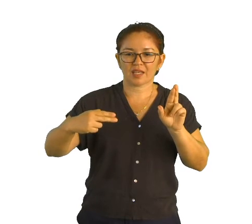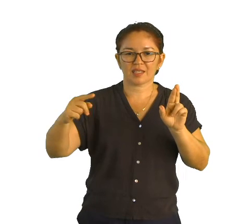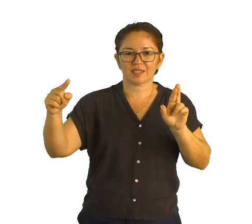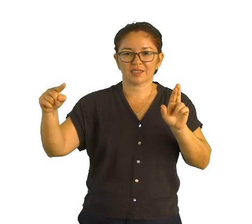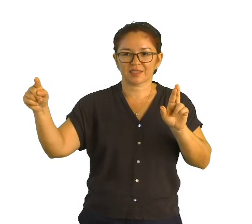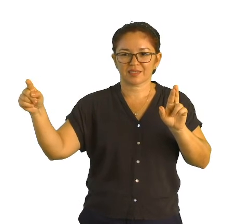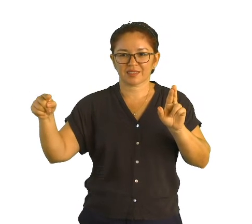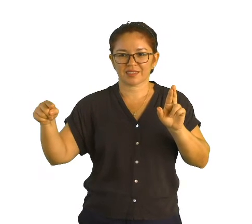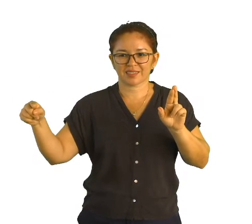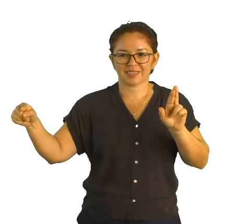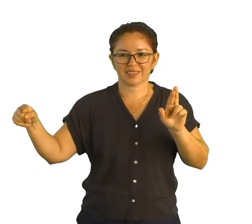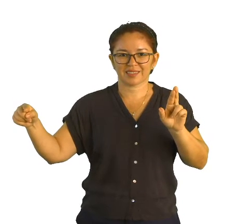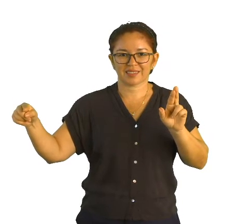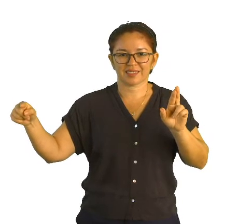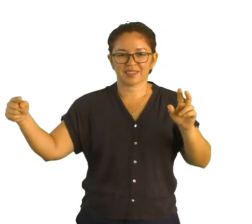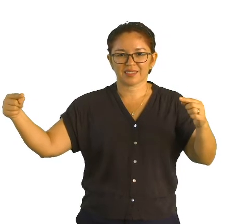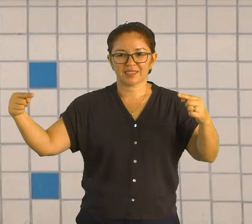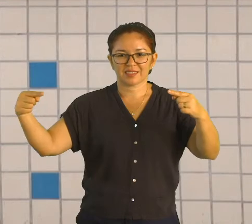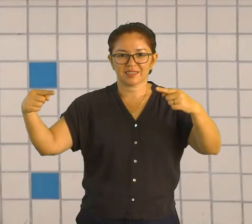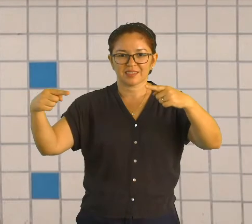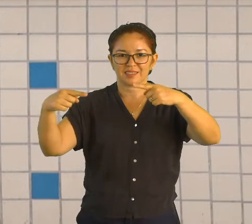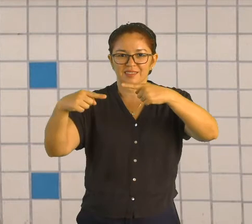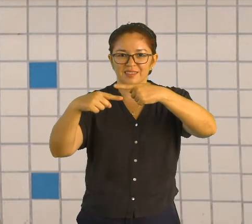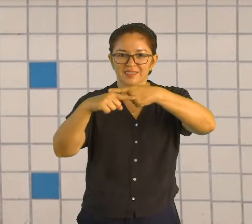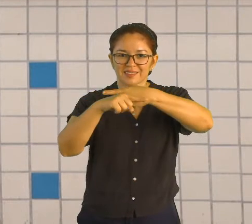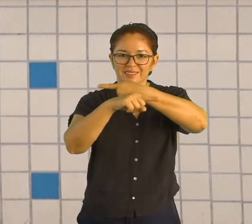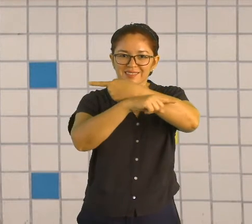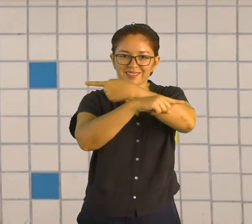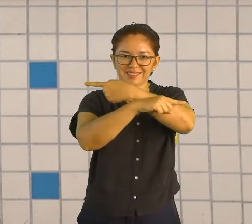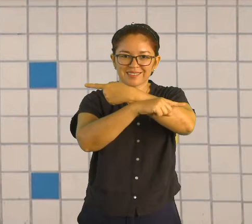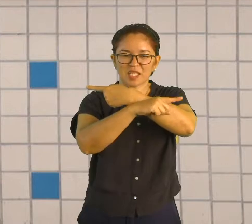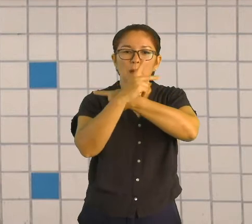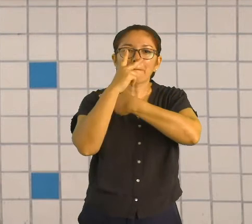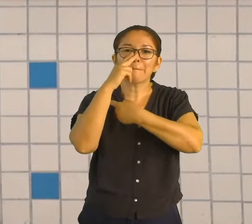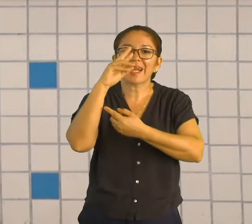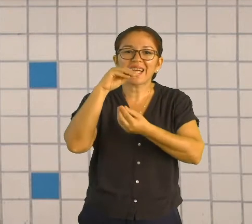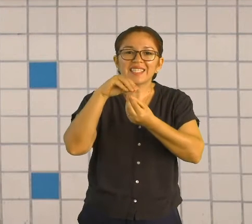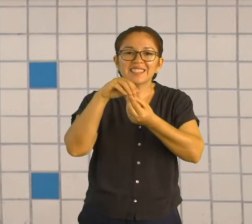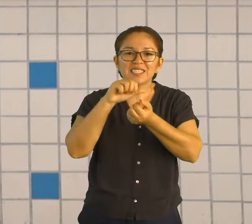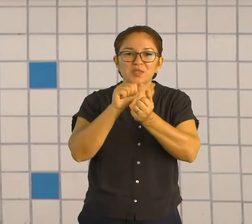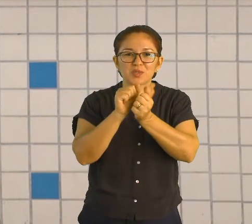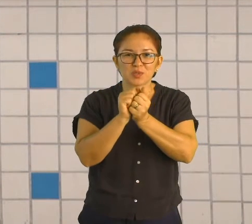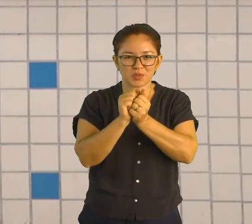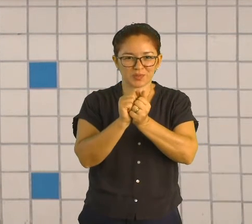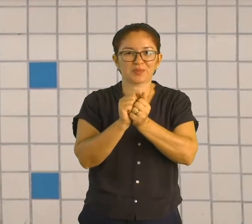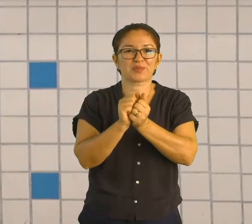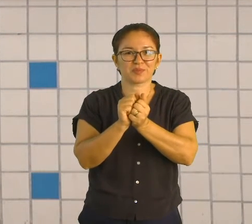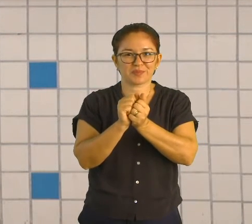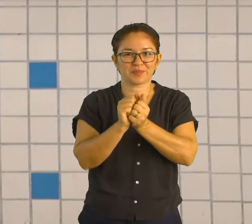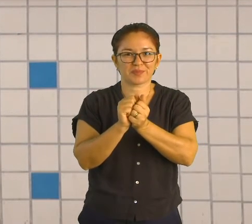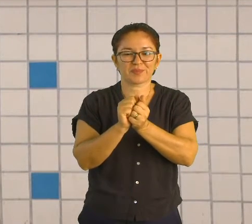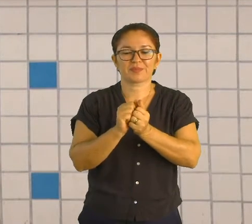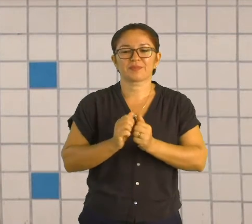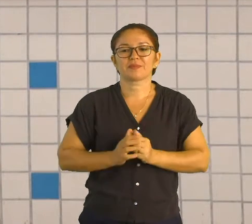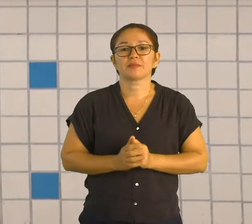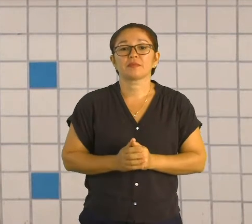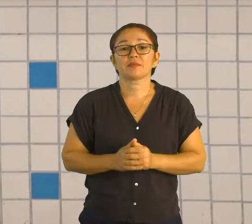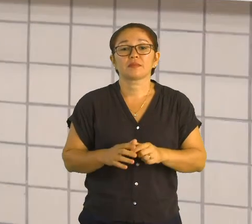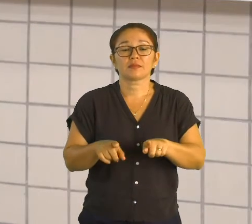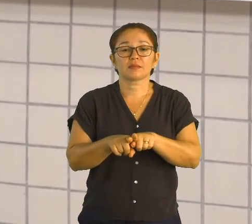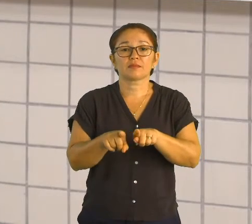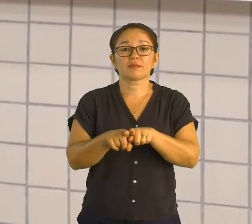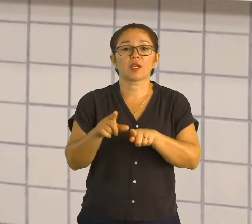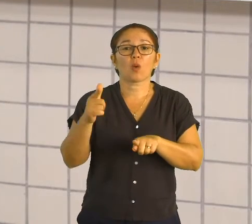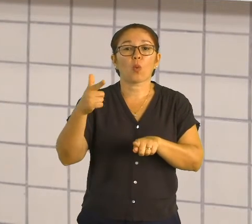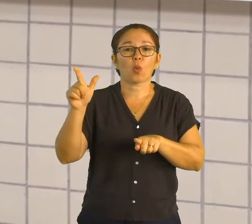os pontos em comum. Agora nós vamos ver semi-reta, mas antes vamos fazer